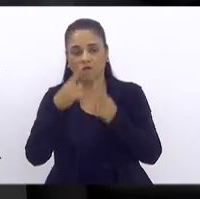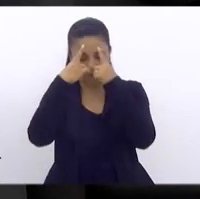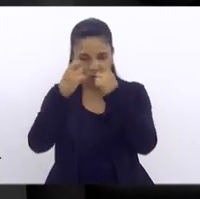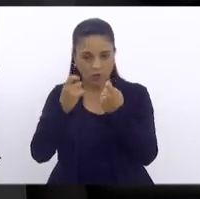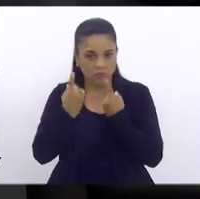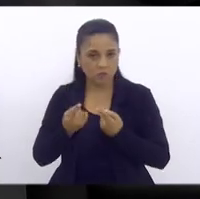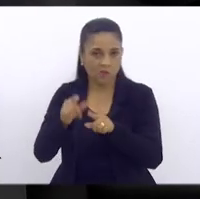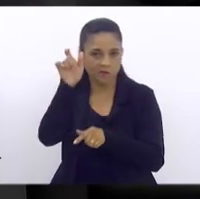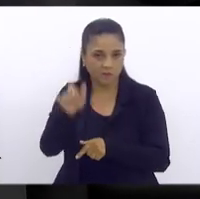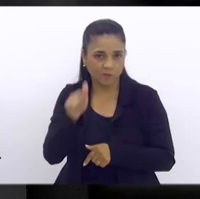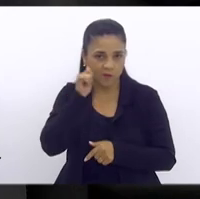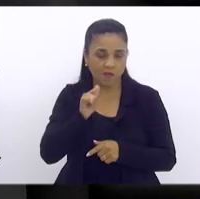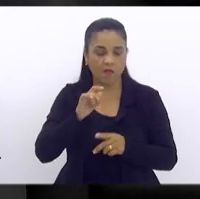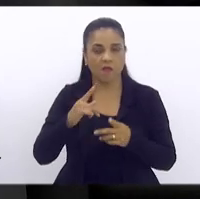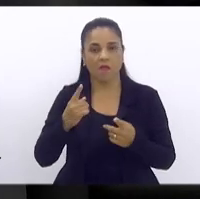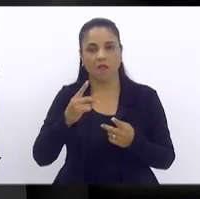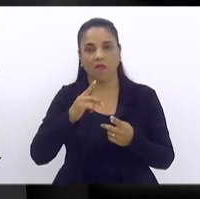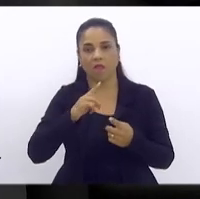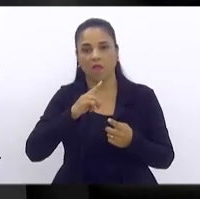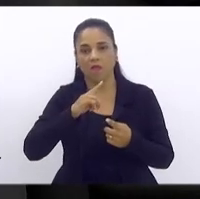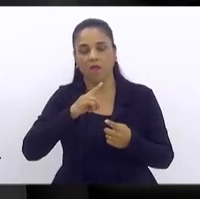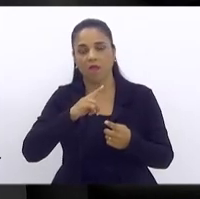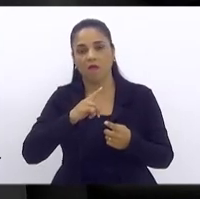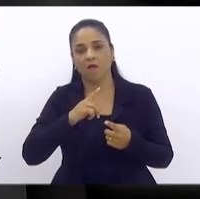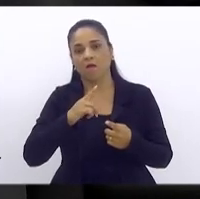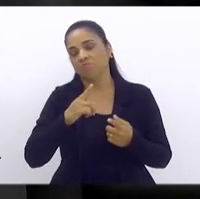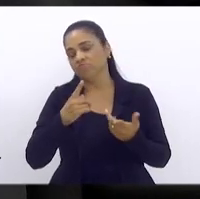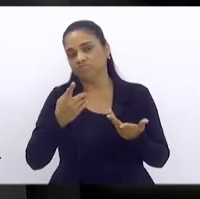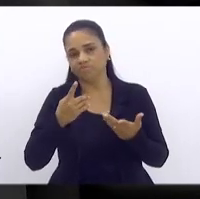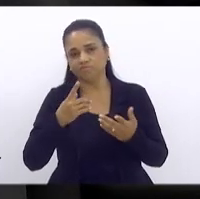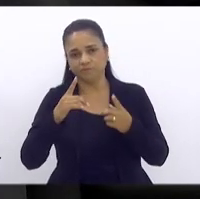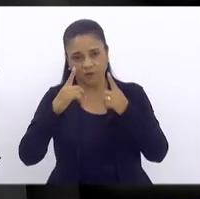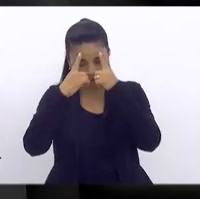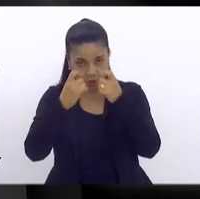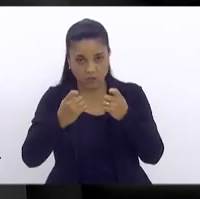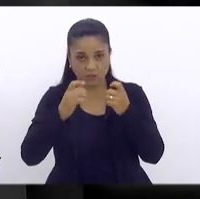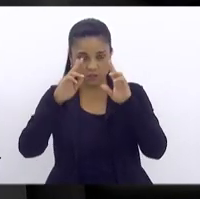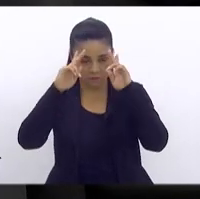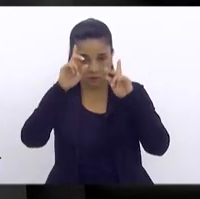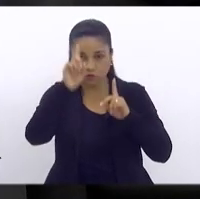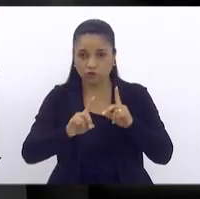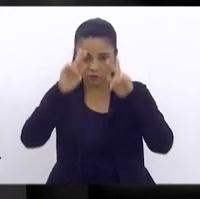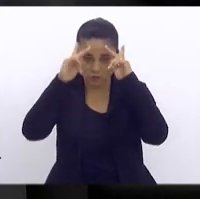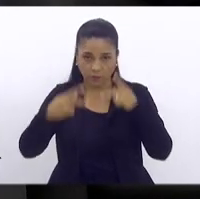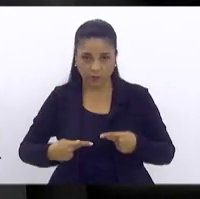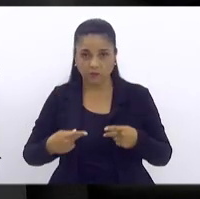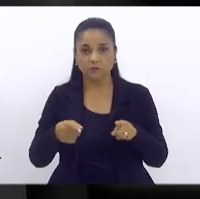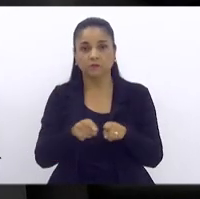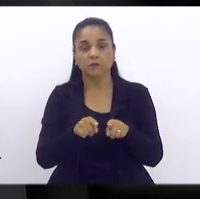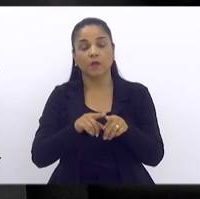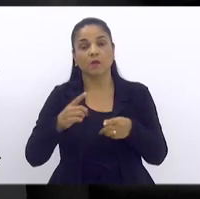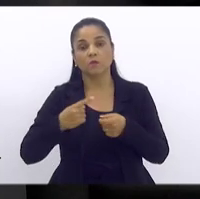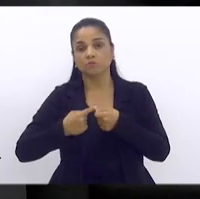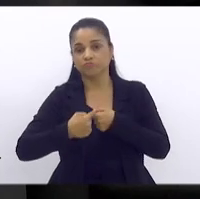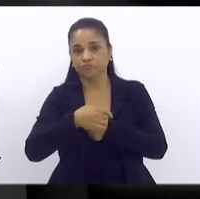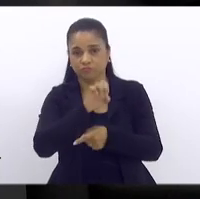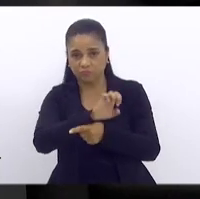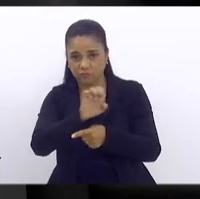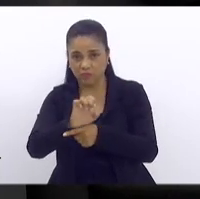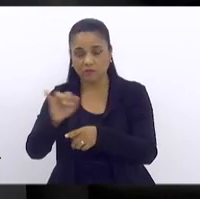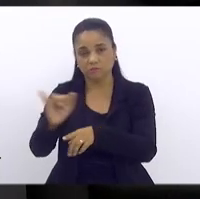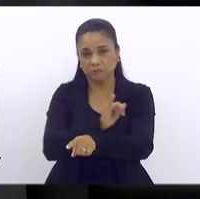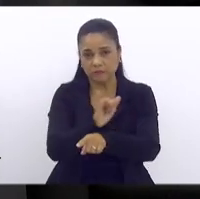direitos humanos. E a gente também tem o artigo 7º dessa Convenção do Belém do Pará, que fala que os Estados-partes devem criar meios